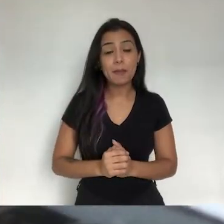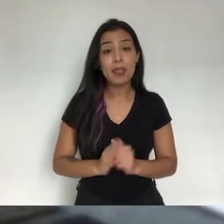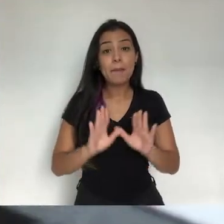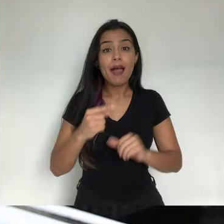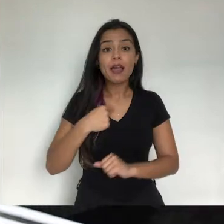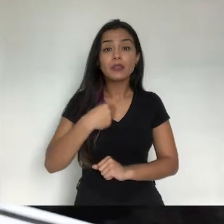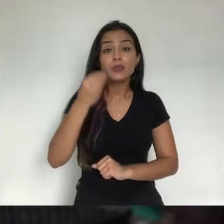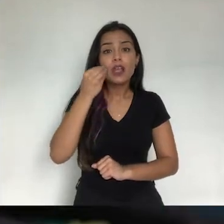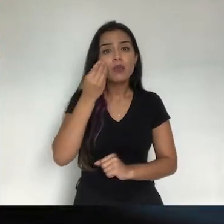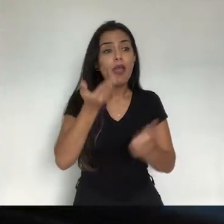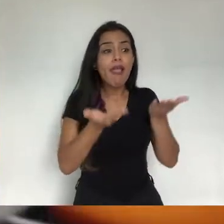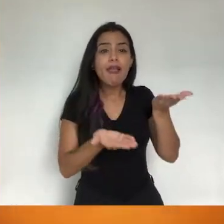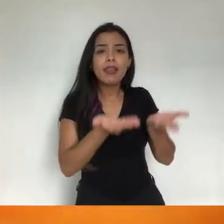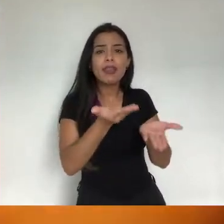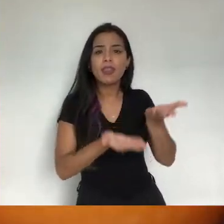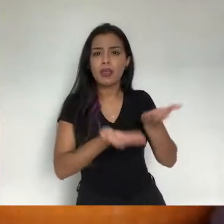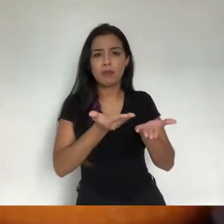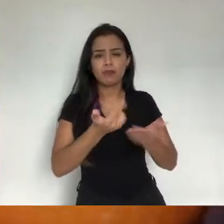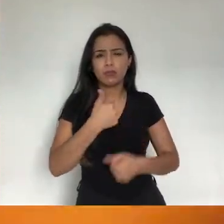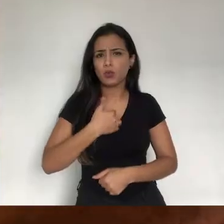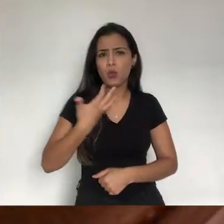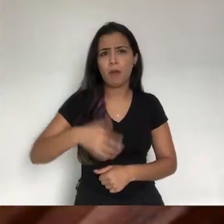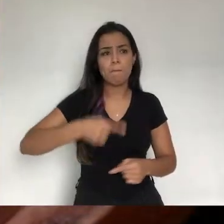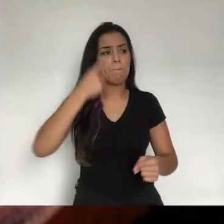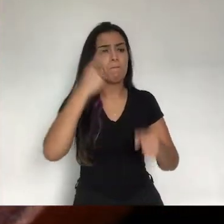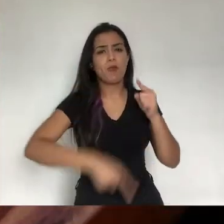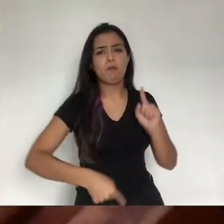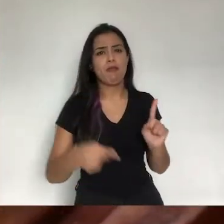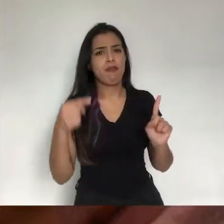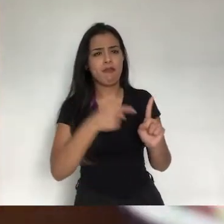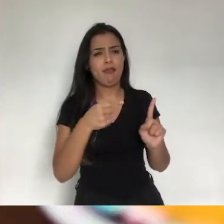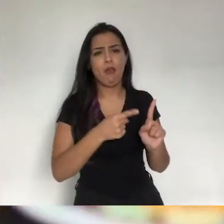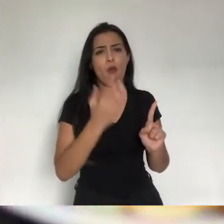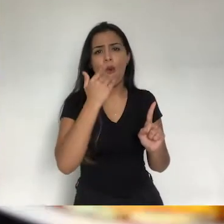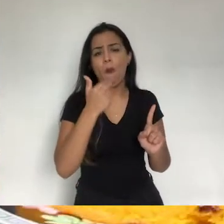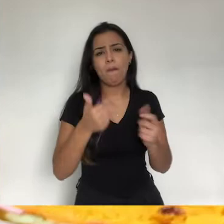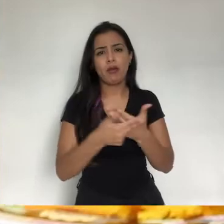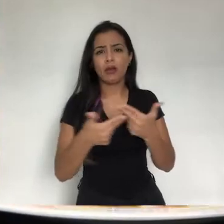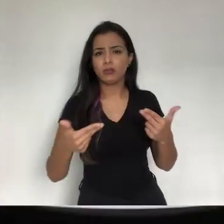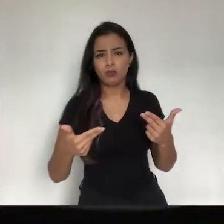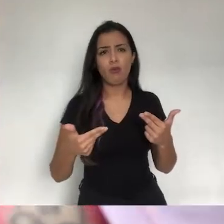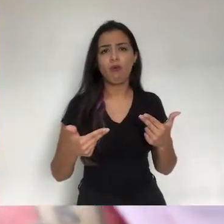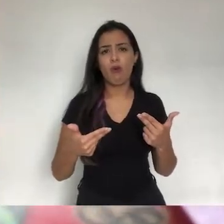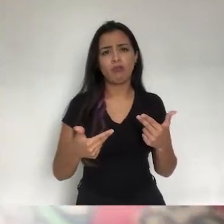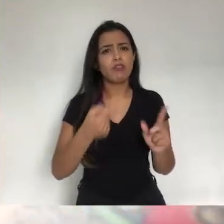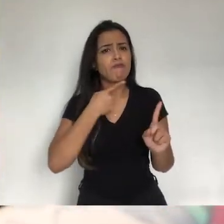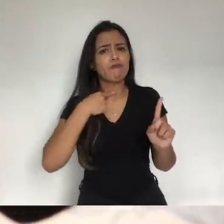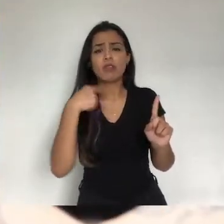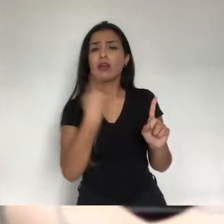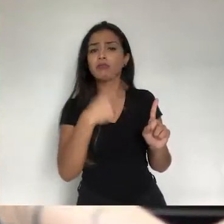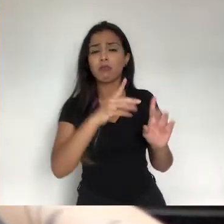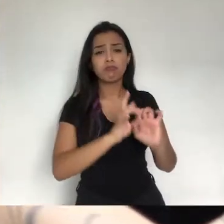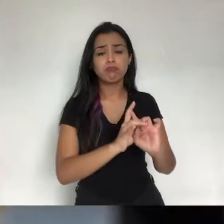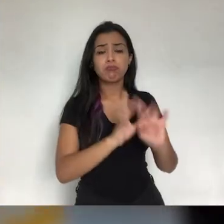eu busco ter muito equilíbrio. Eu não quero impedir que ele possa ter as